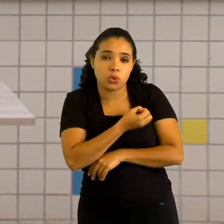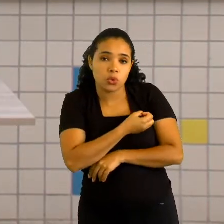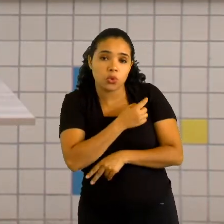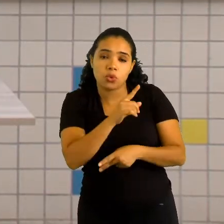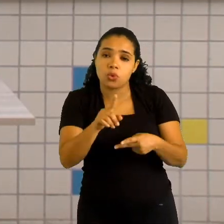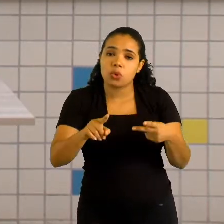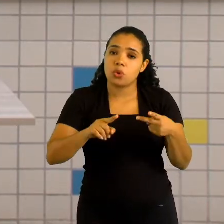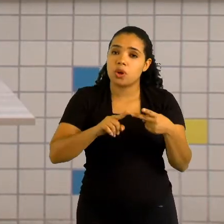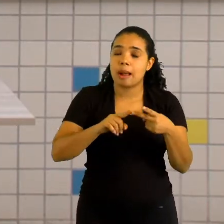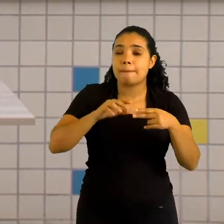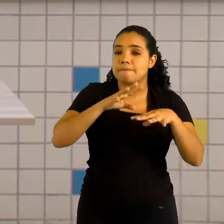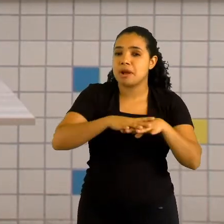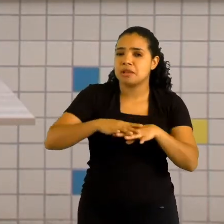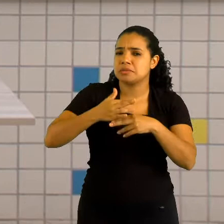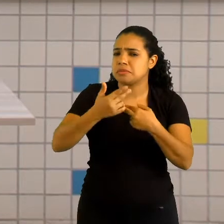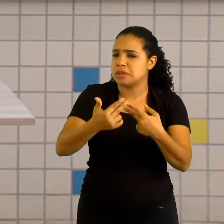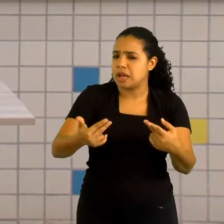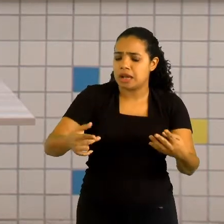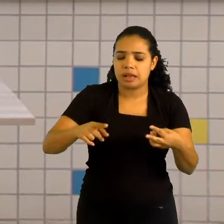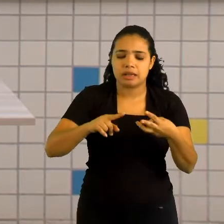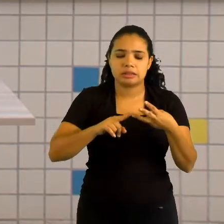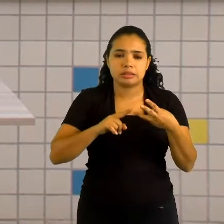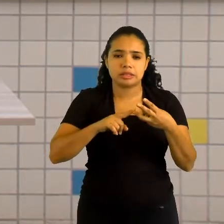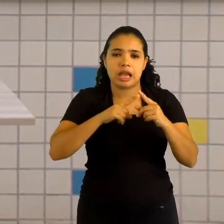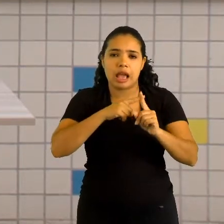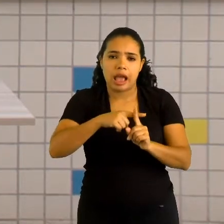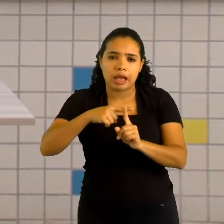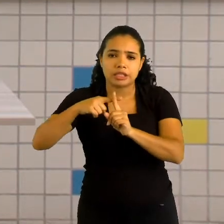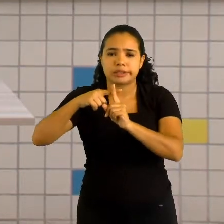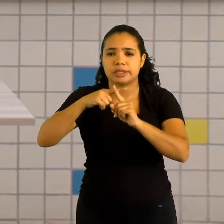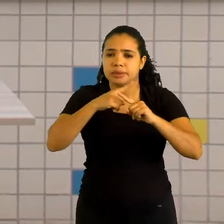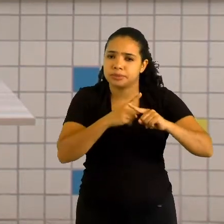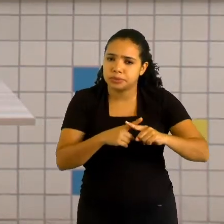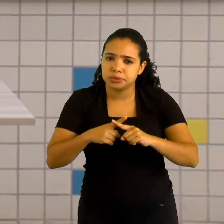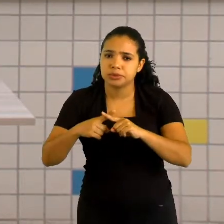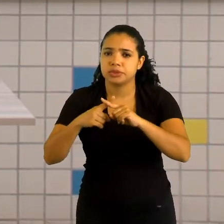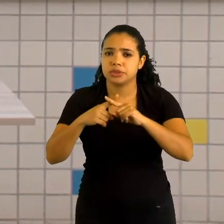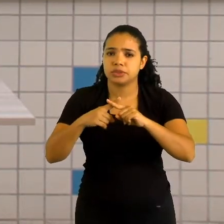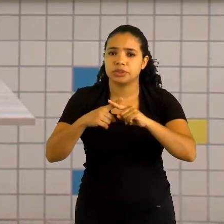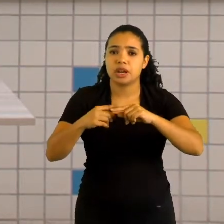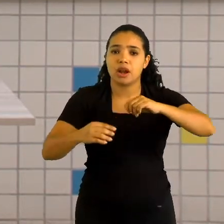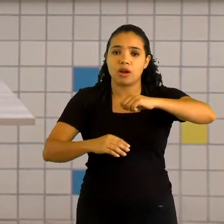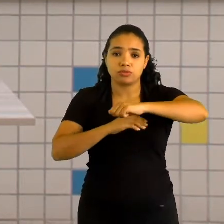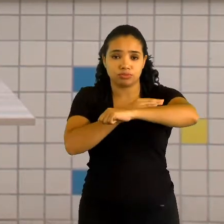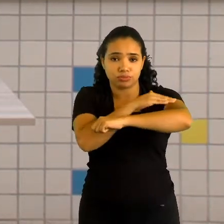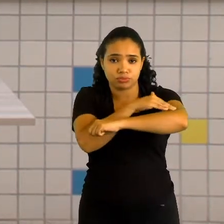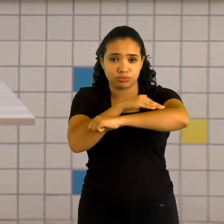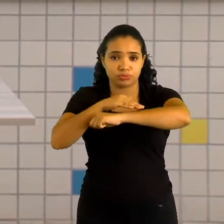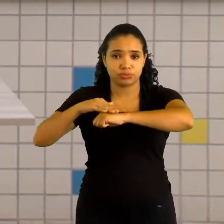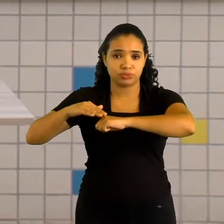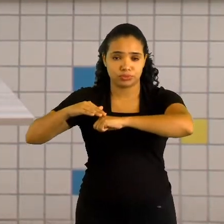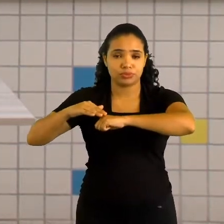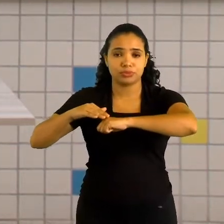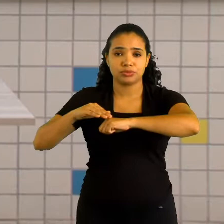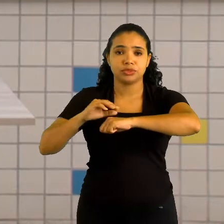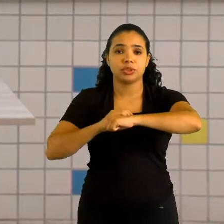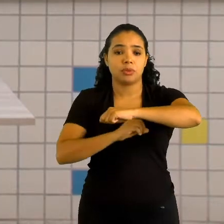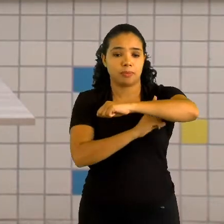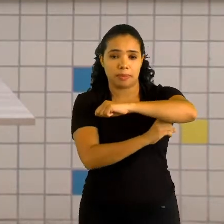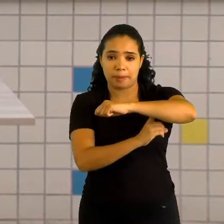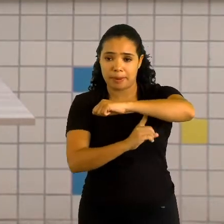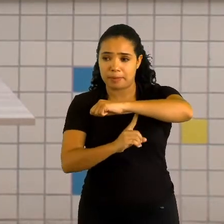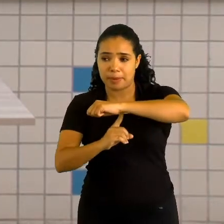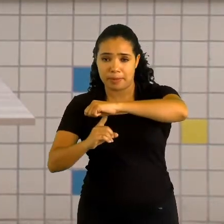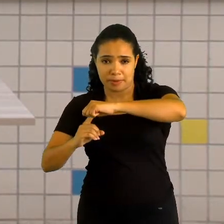fatos matemáticos, sobre adição, sobre multiplicação, sobre reta numérica. Eu espero que você esteja preparado para mais